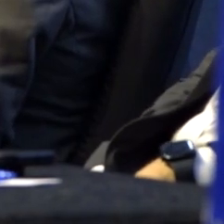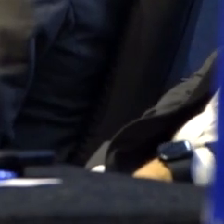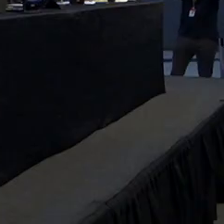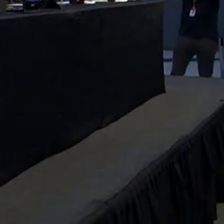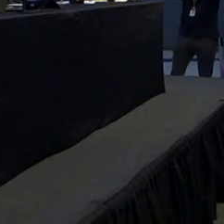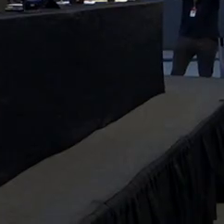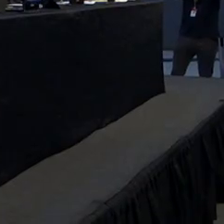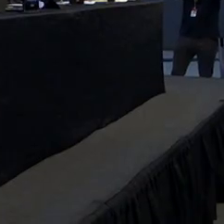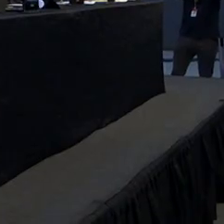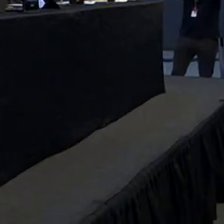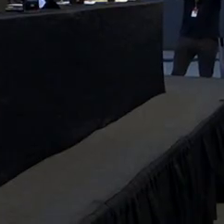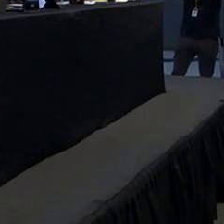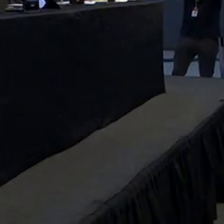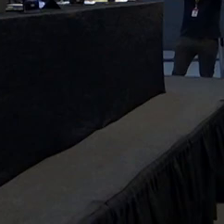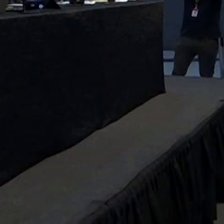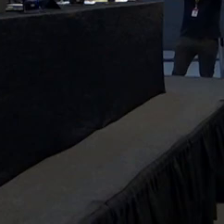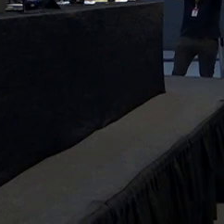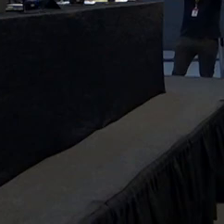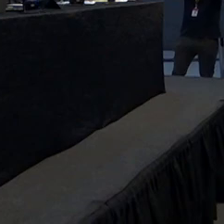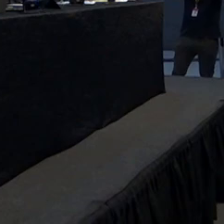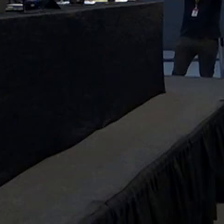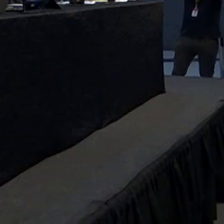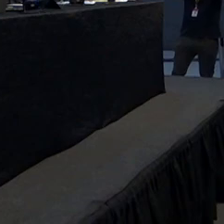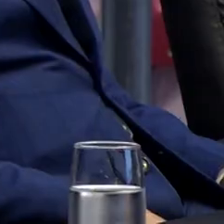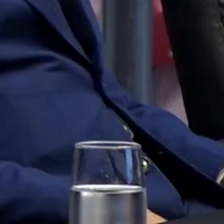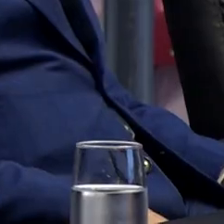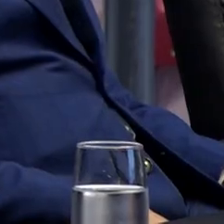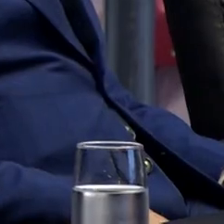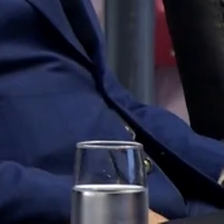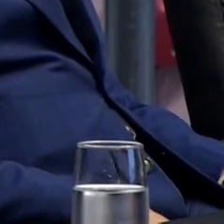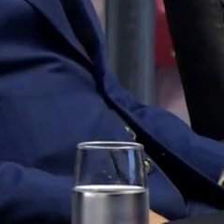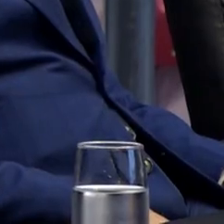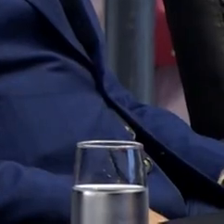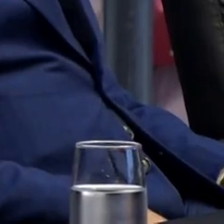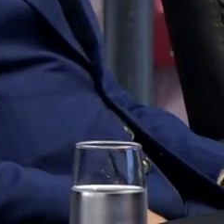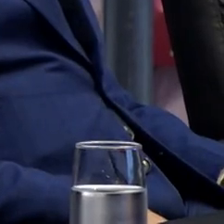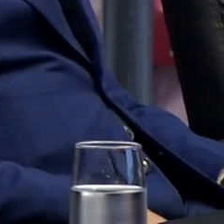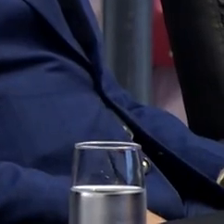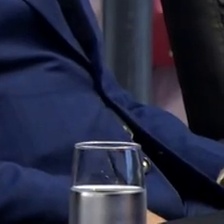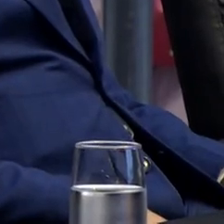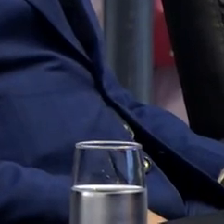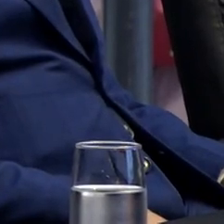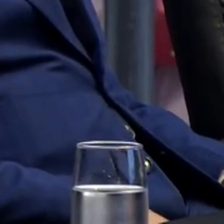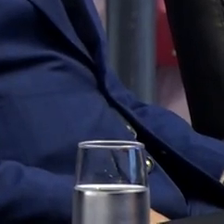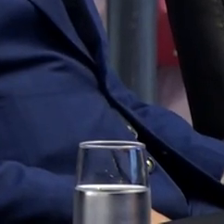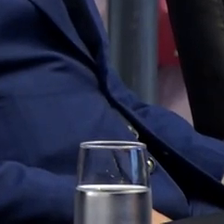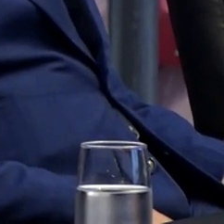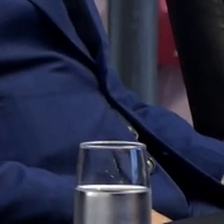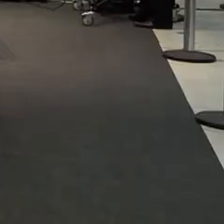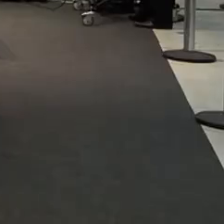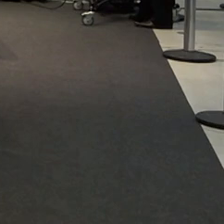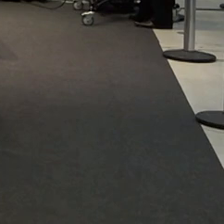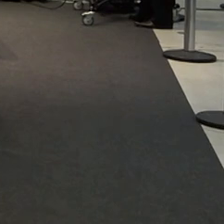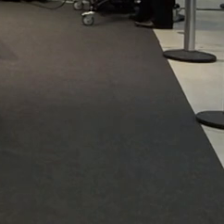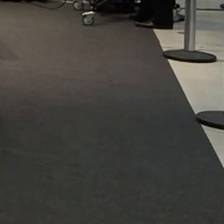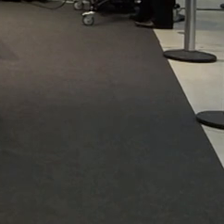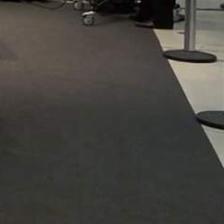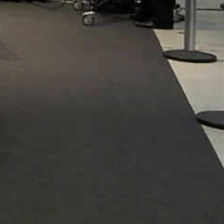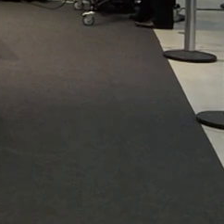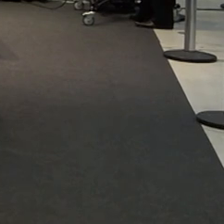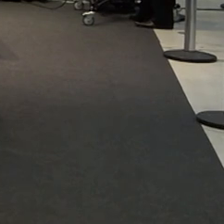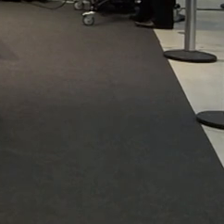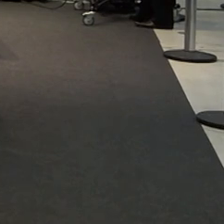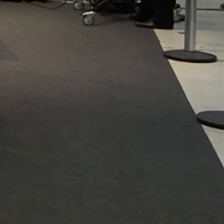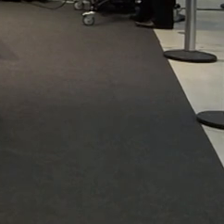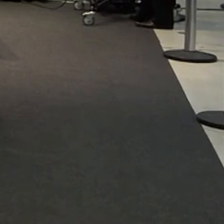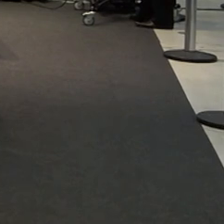Alesc Itinerante do Vale do Itajaí. Nas sessões regionais, os deputados abrem espaço para pronunciamento de representantes de